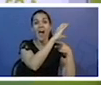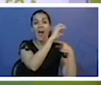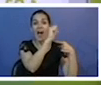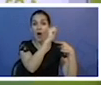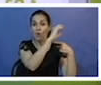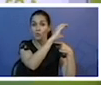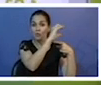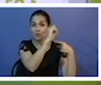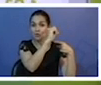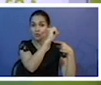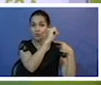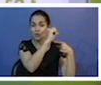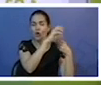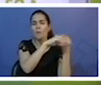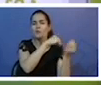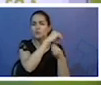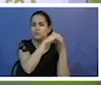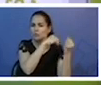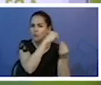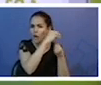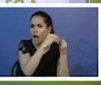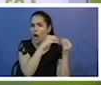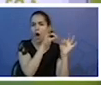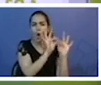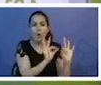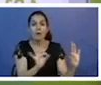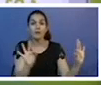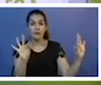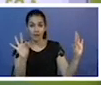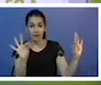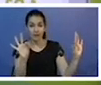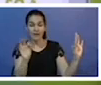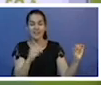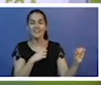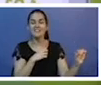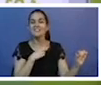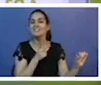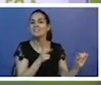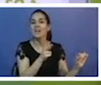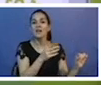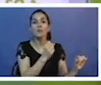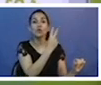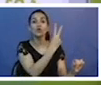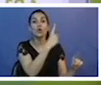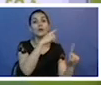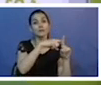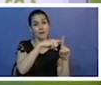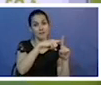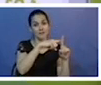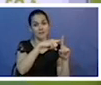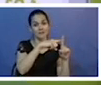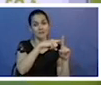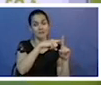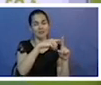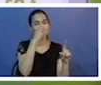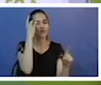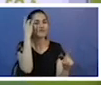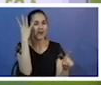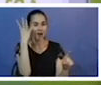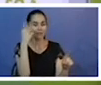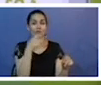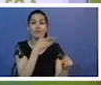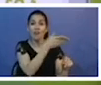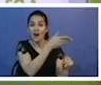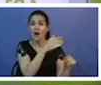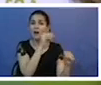quando ele vai dissociar ou ele vai se ligar com alguém, ele sempre vai ter a carga 2+, então é mais fácil consultar